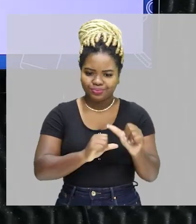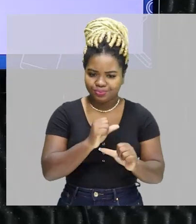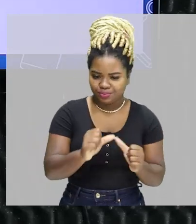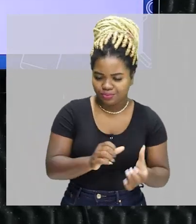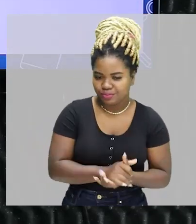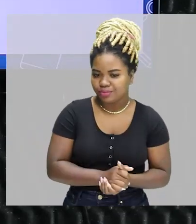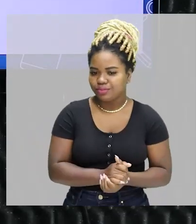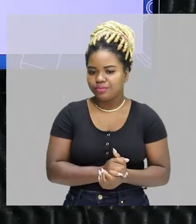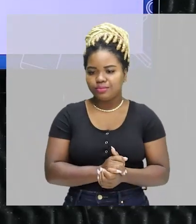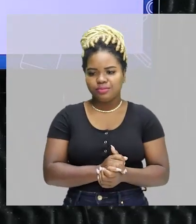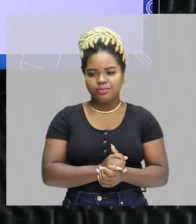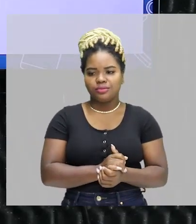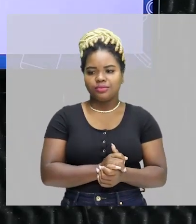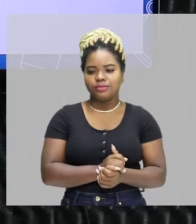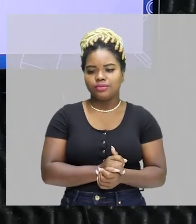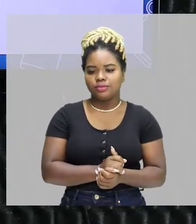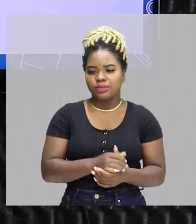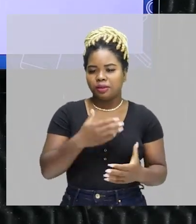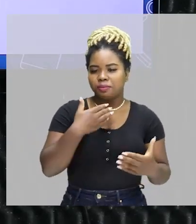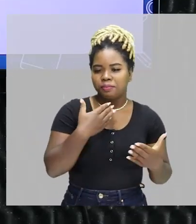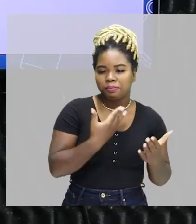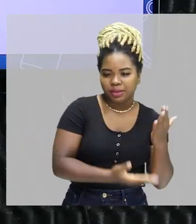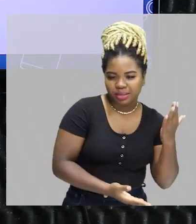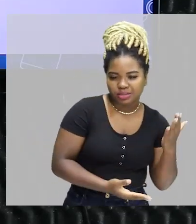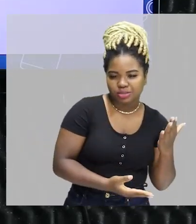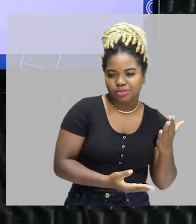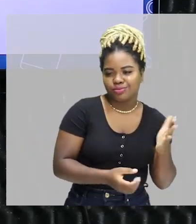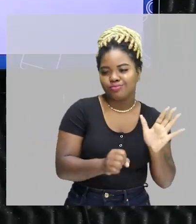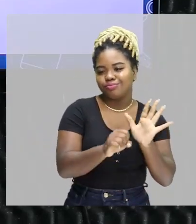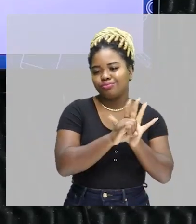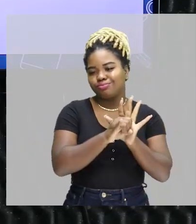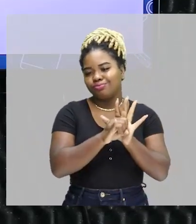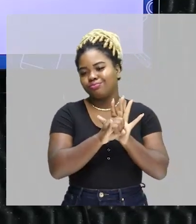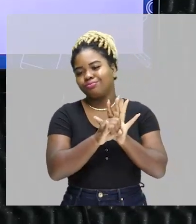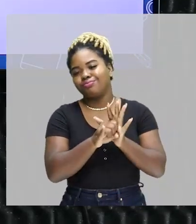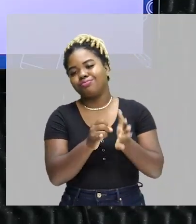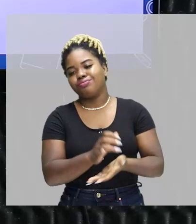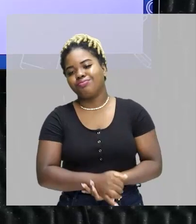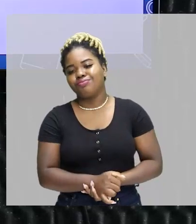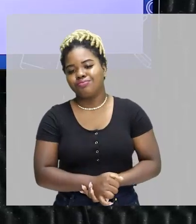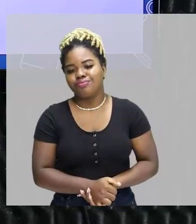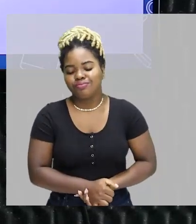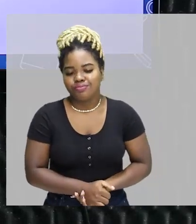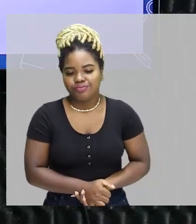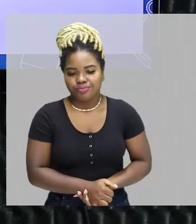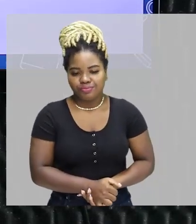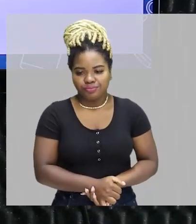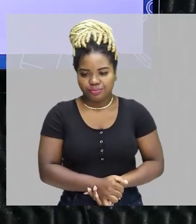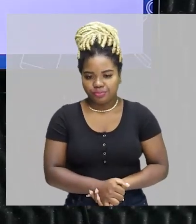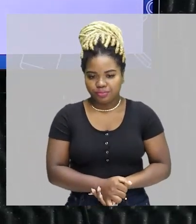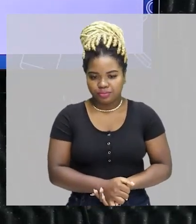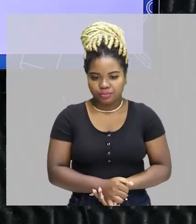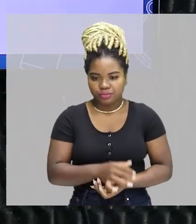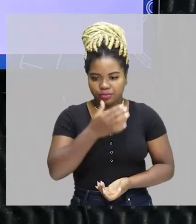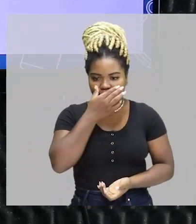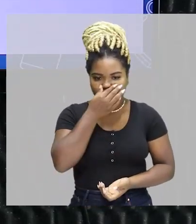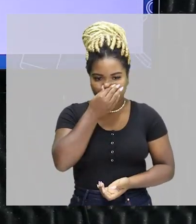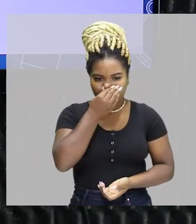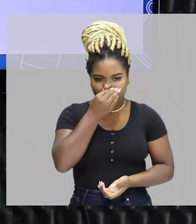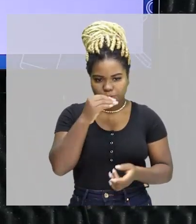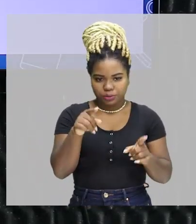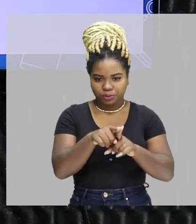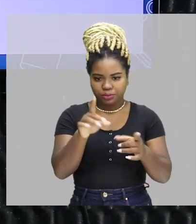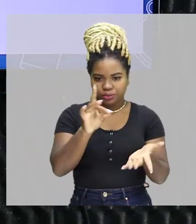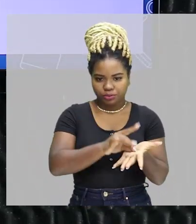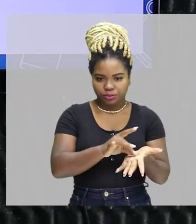tá? Perde a identidade, uma das coisas muito caras à filosofia. Aqui nós temos depois a